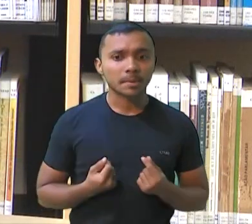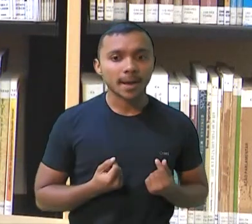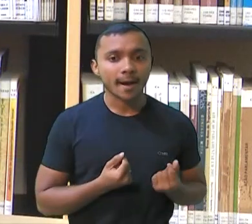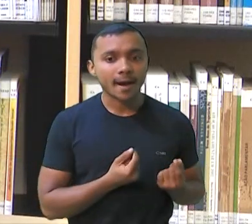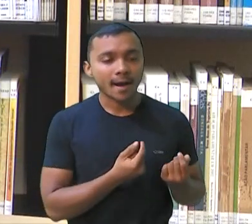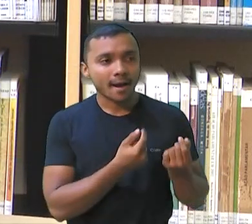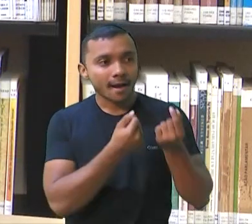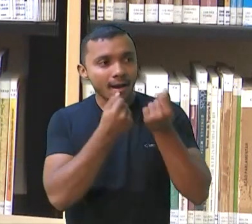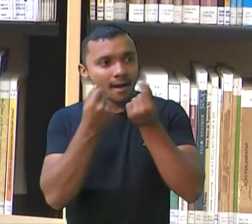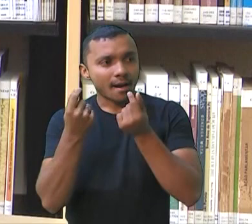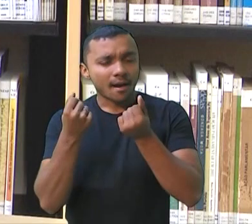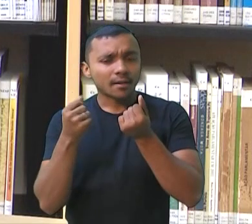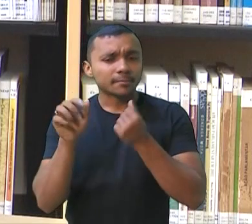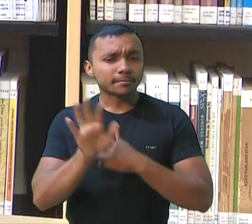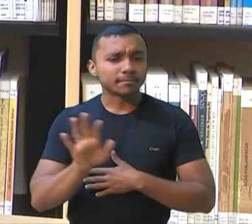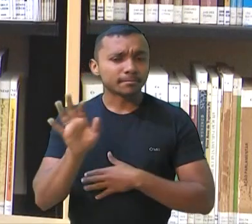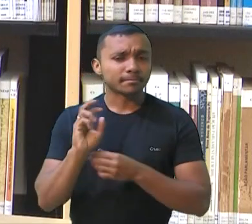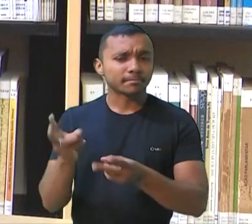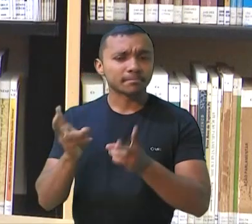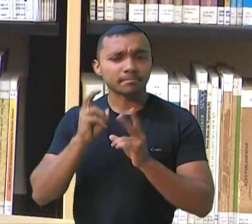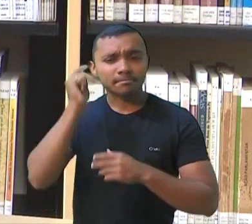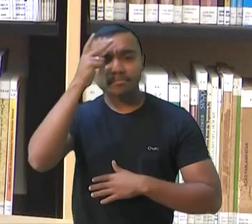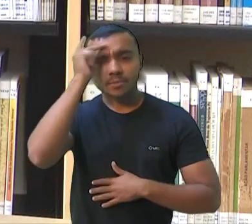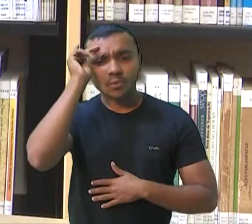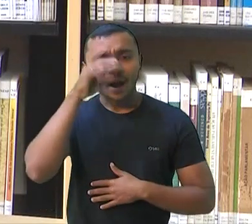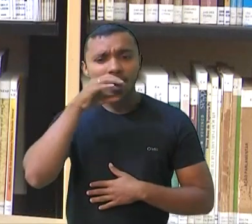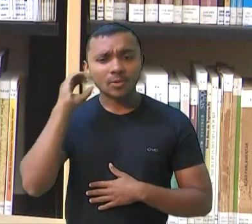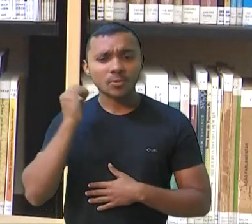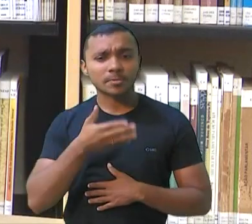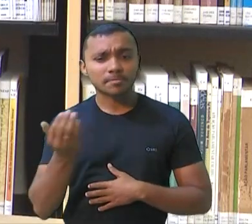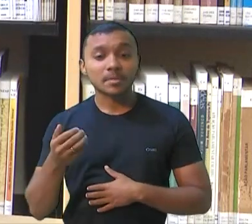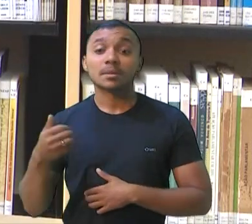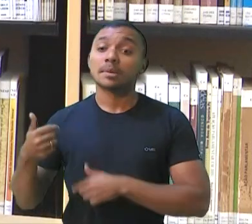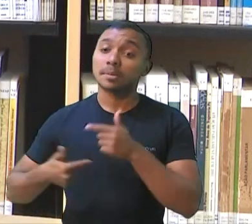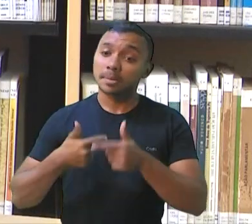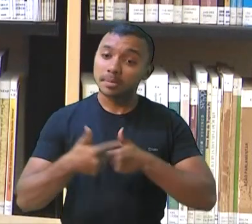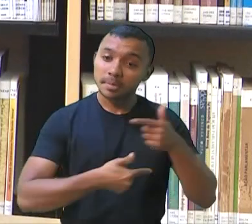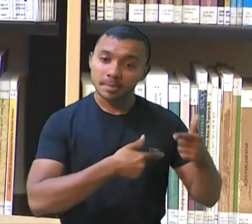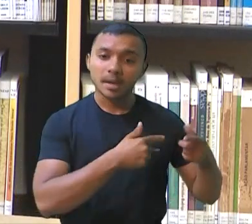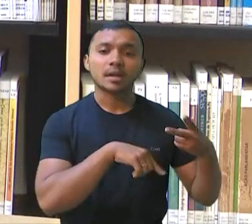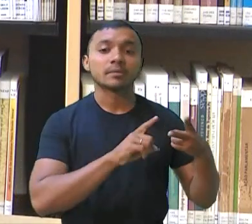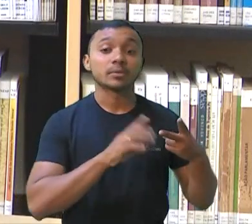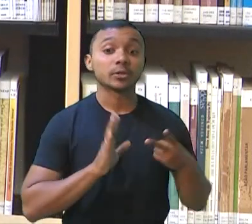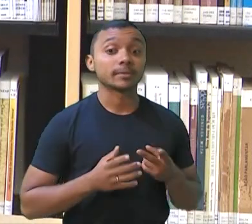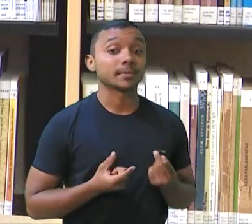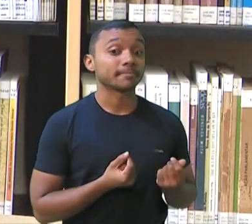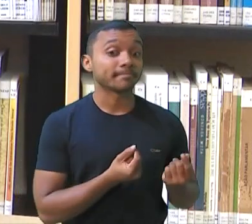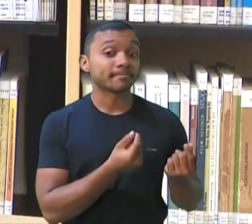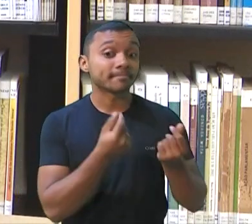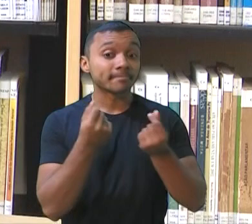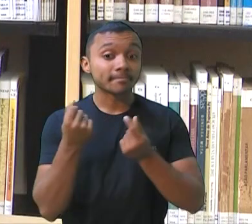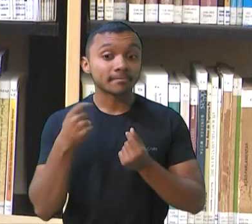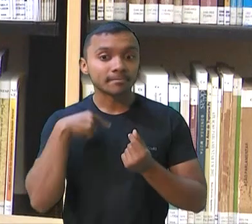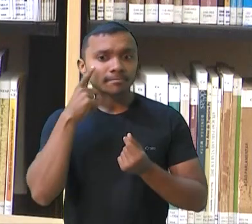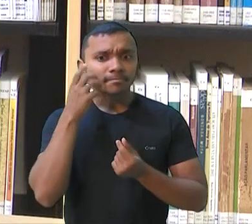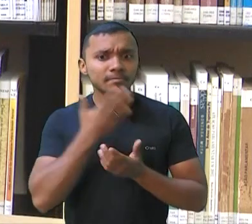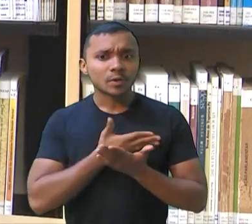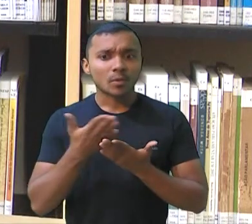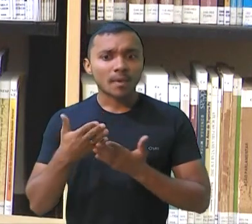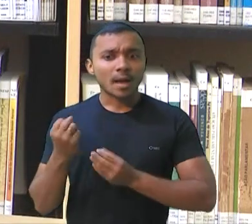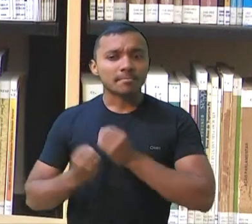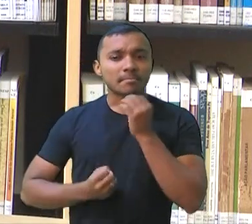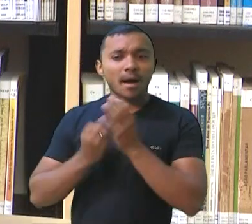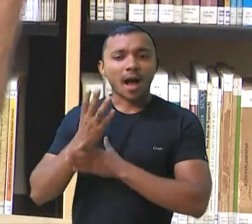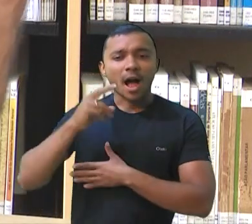notando que o público adulto, que tem um trabalho já fixo, que tem muito dinheiro, começa a se criar histórias